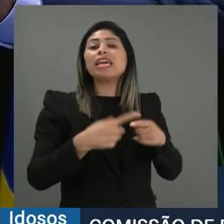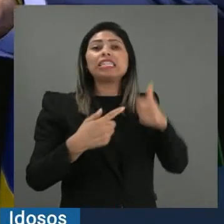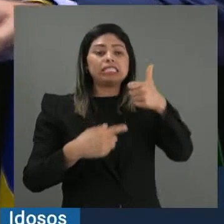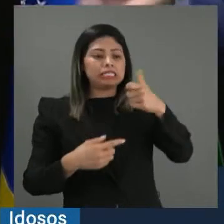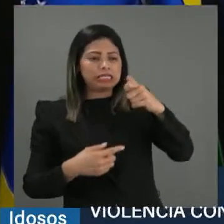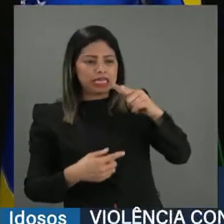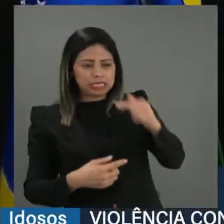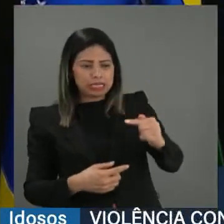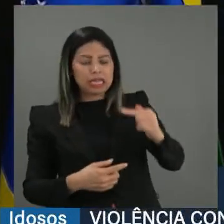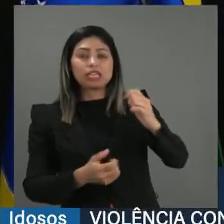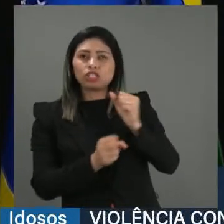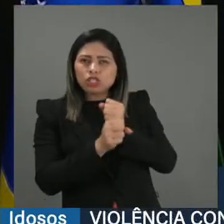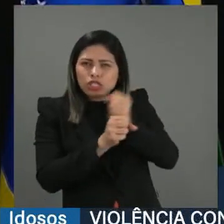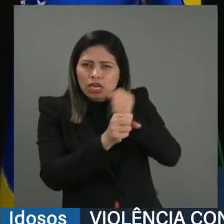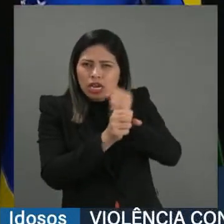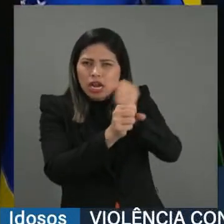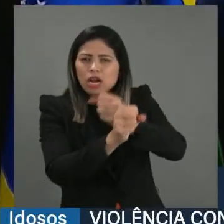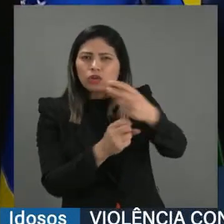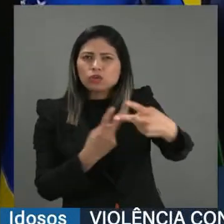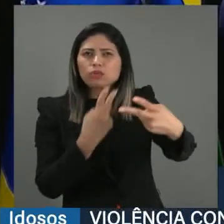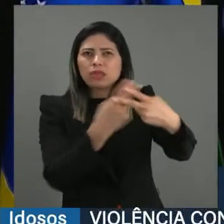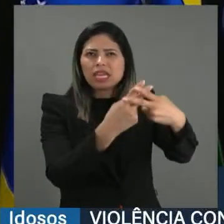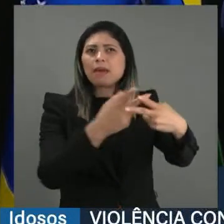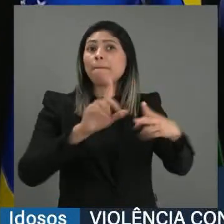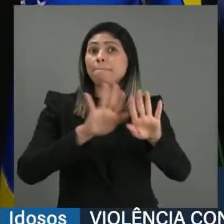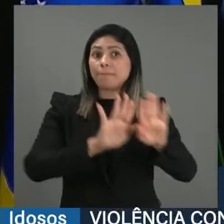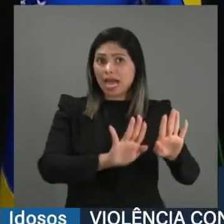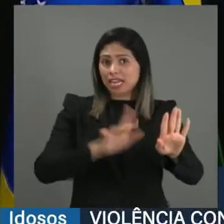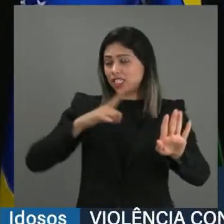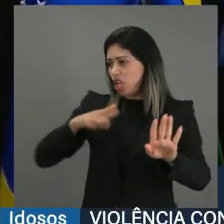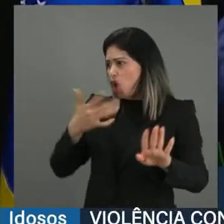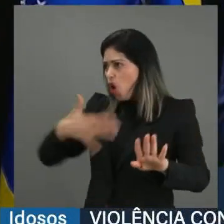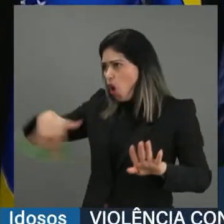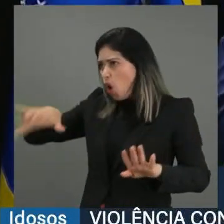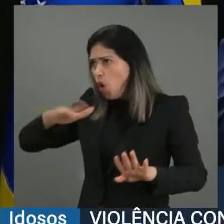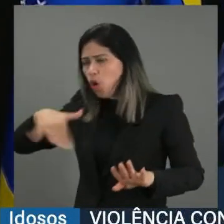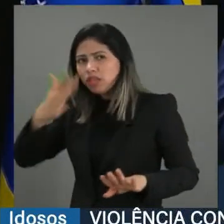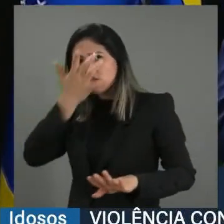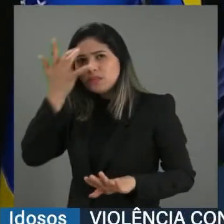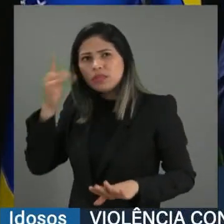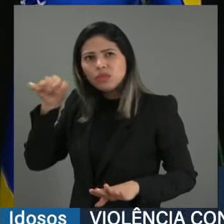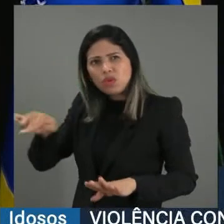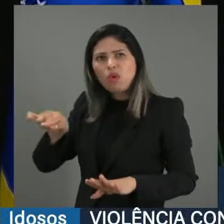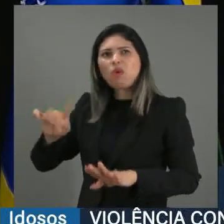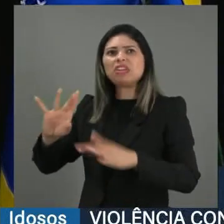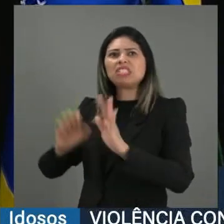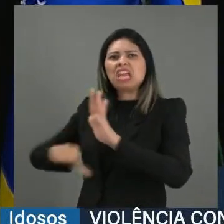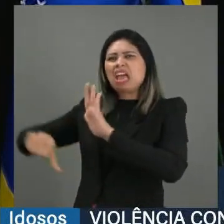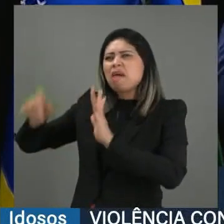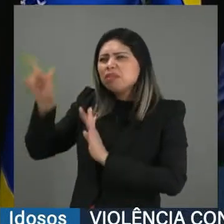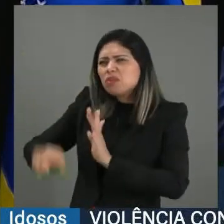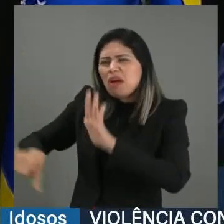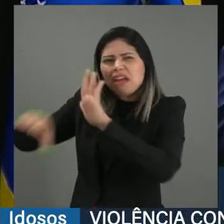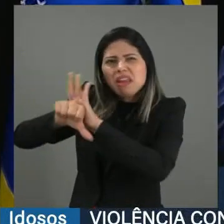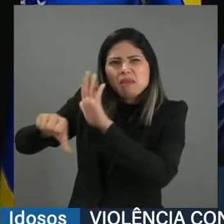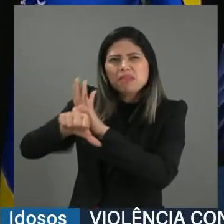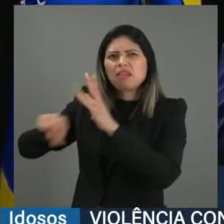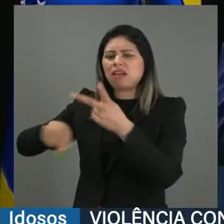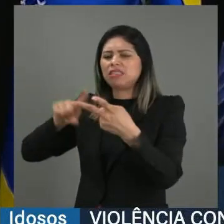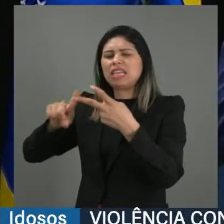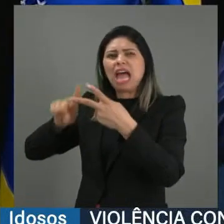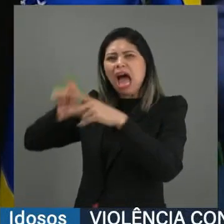17 anos de prisão, enquanto grandes corruptos, assassinos, traficantes, soltos, que tiveram penas muito